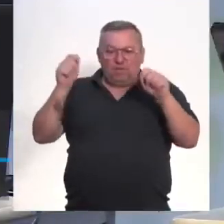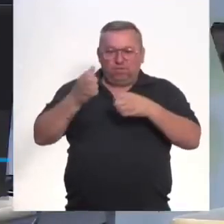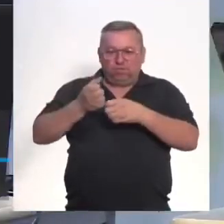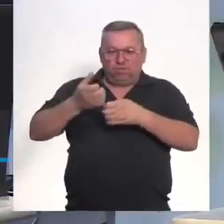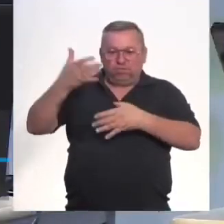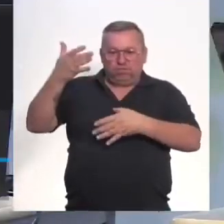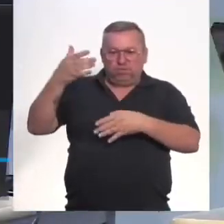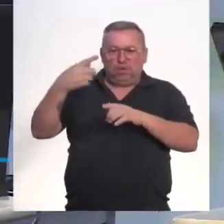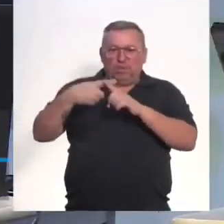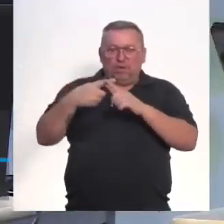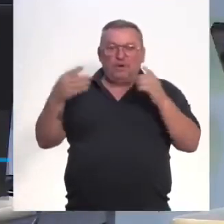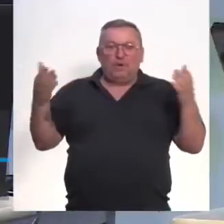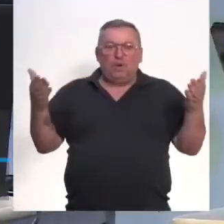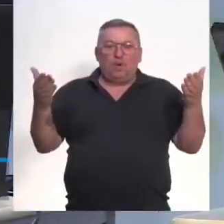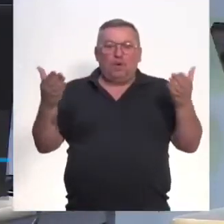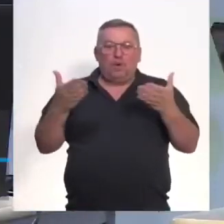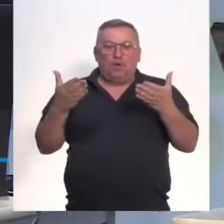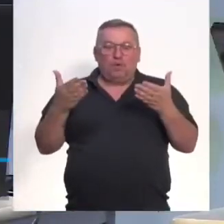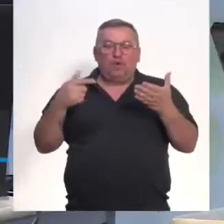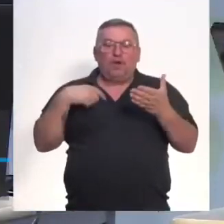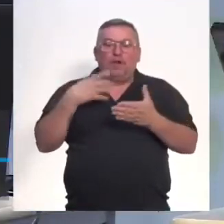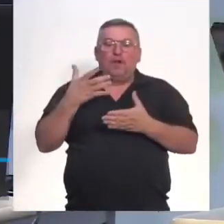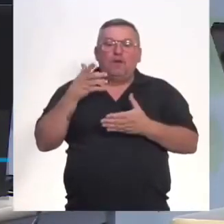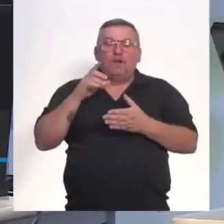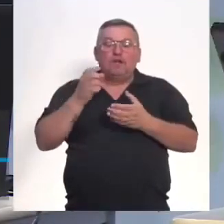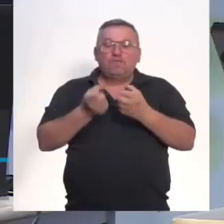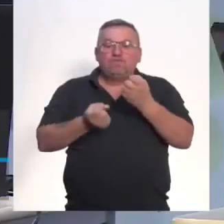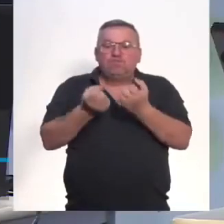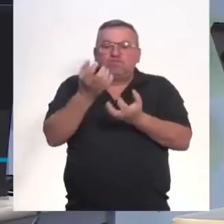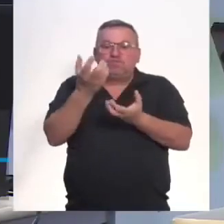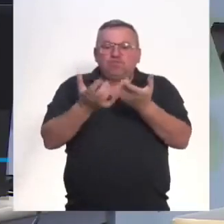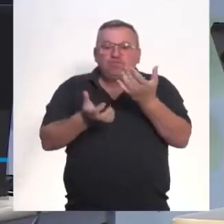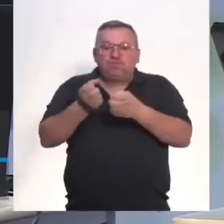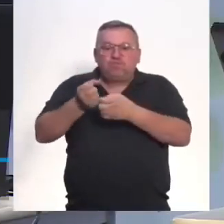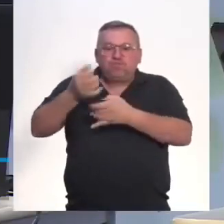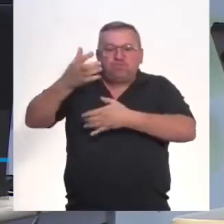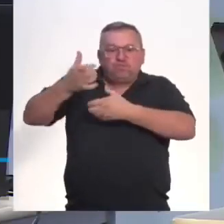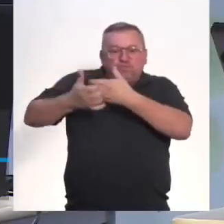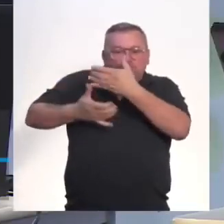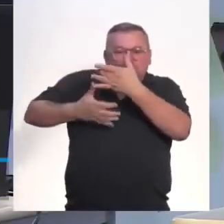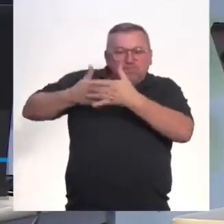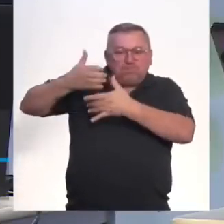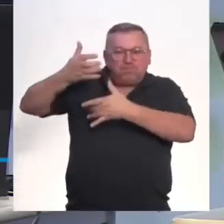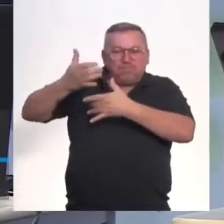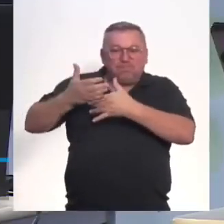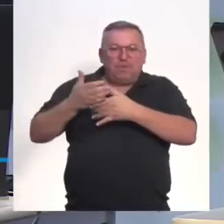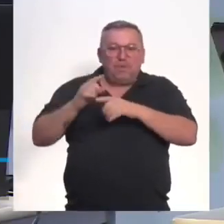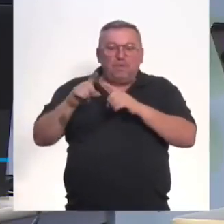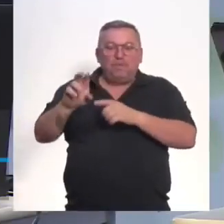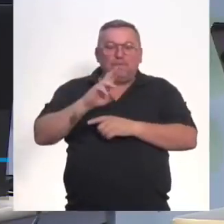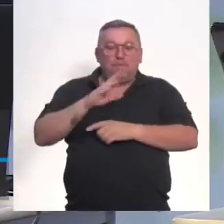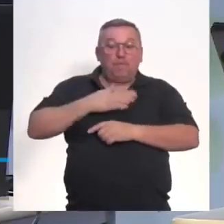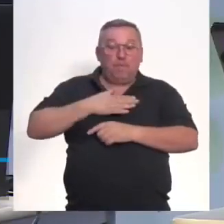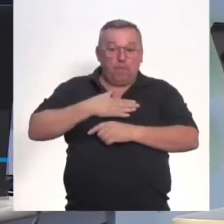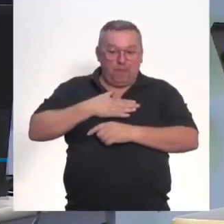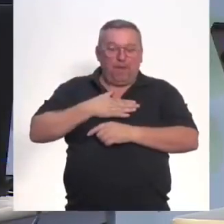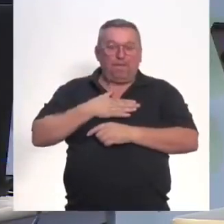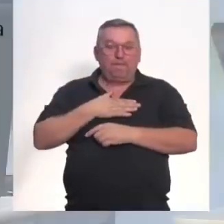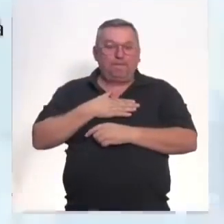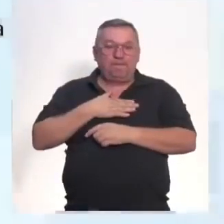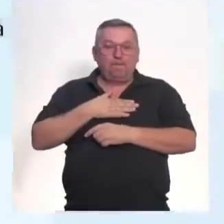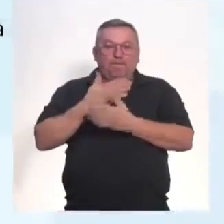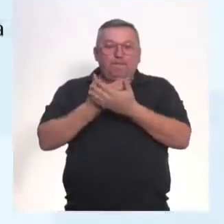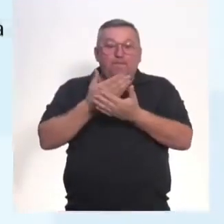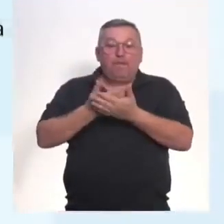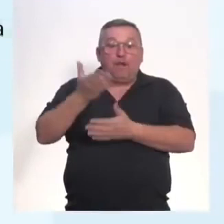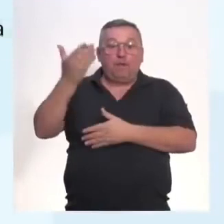ele aberto, porque hoje eu quero isso aqui fervendo, como diz a Mônica. Responda aí no chat para a Pro. Na